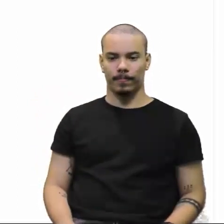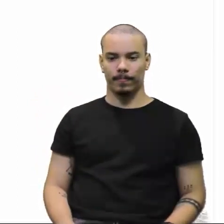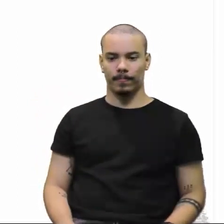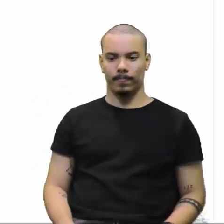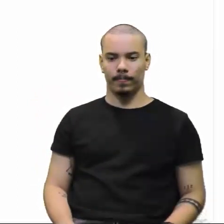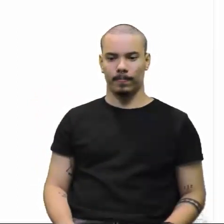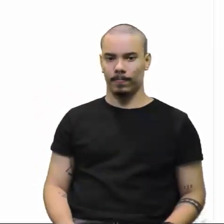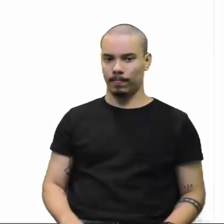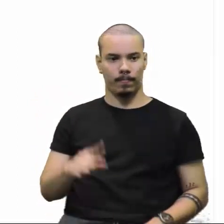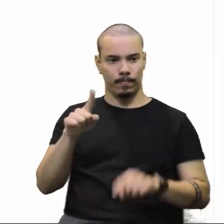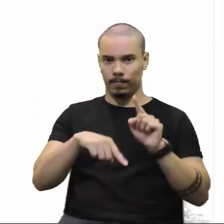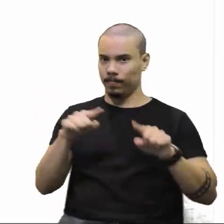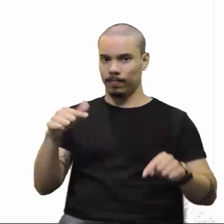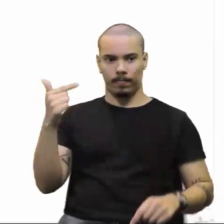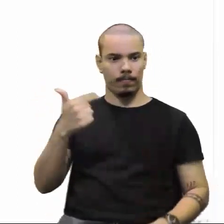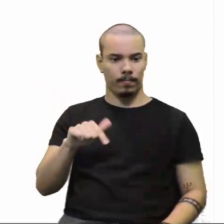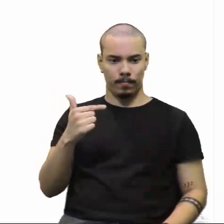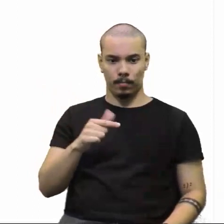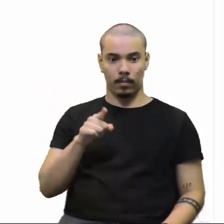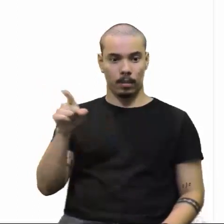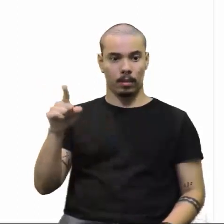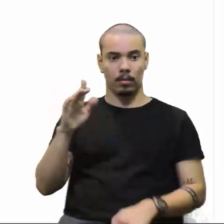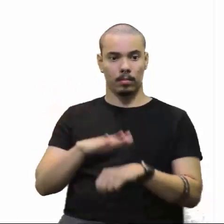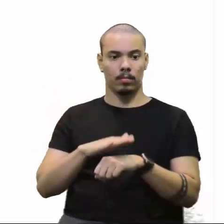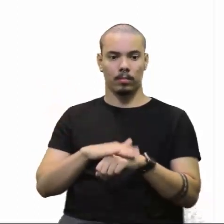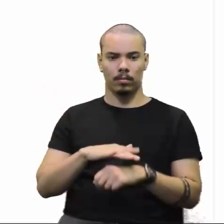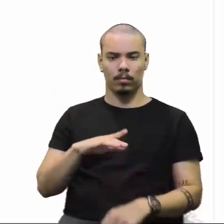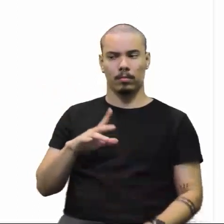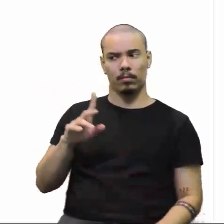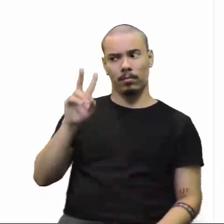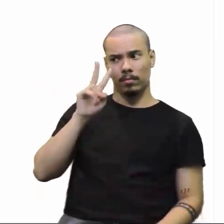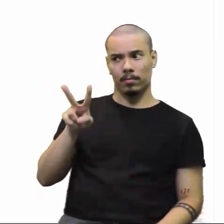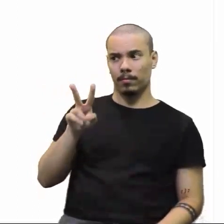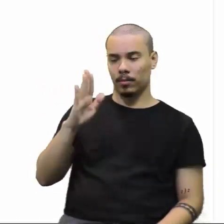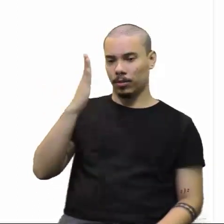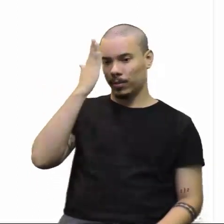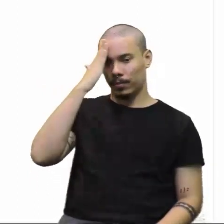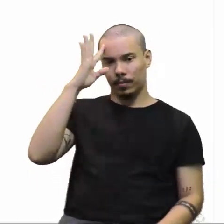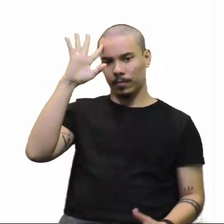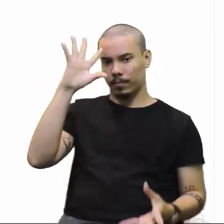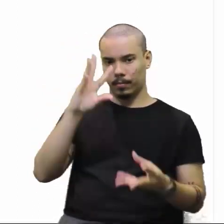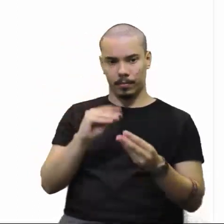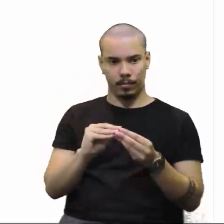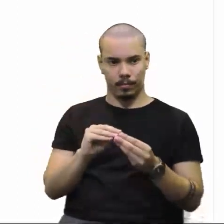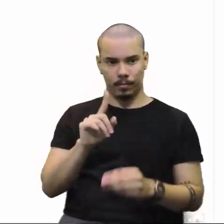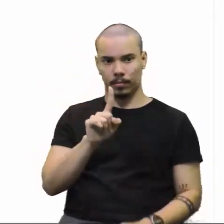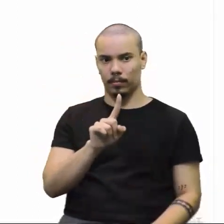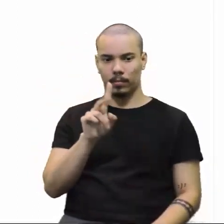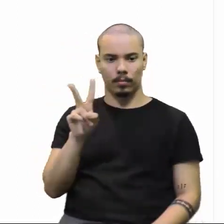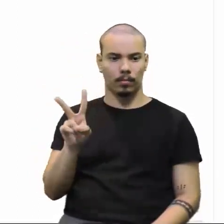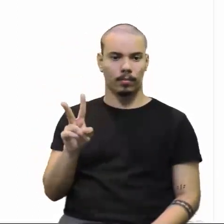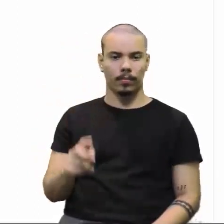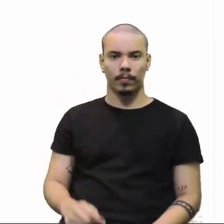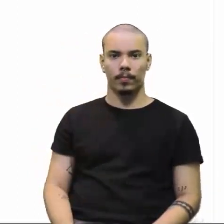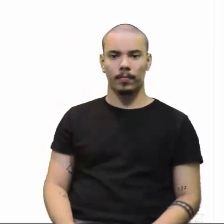Não variável. Isso aí era, por eliminação, o aluno poderia... A 1 e a 2, se marcasse a 2, ele podia marcar 1, né?